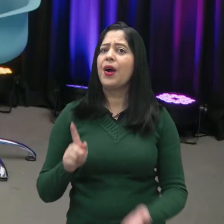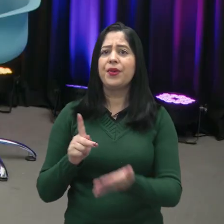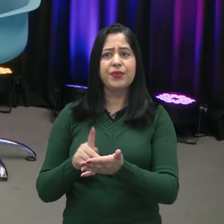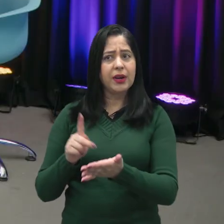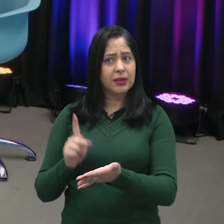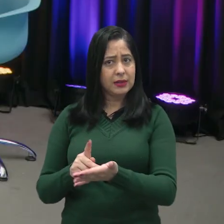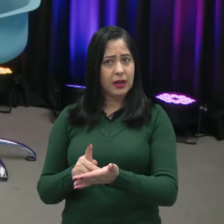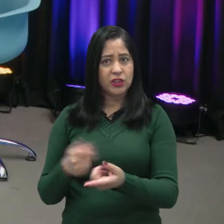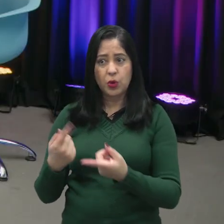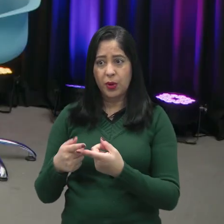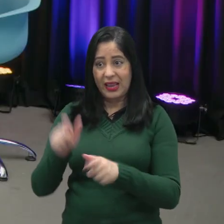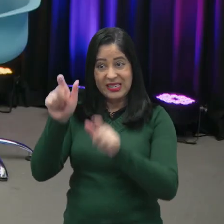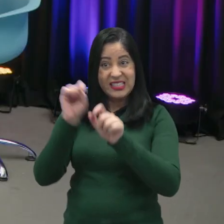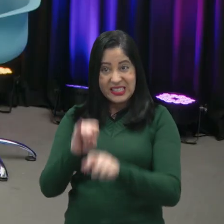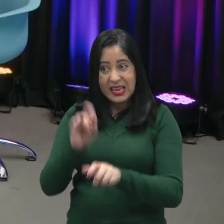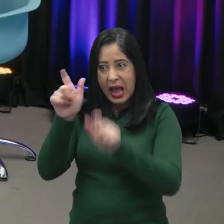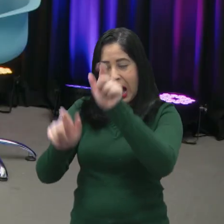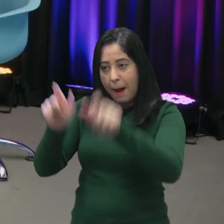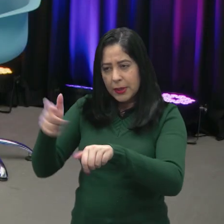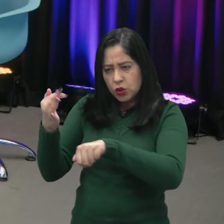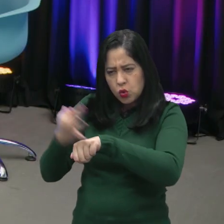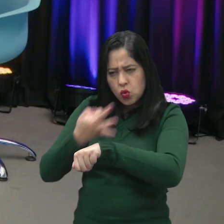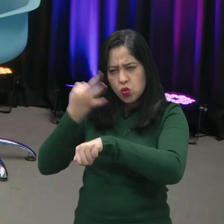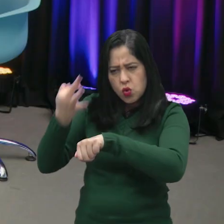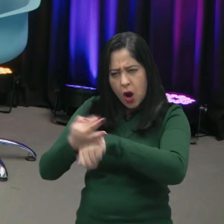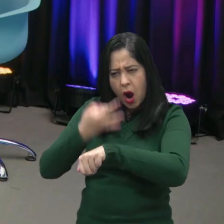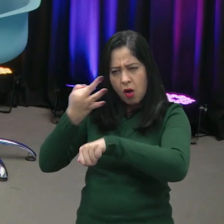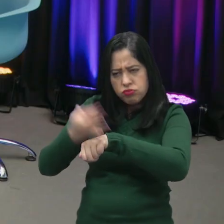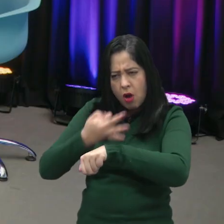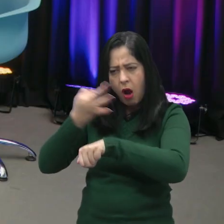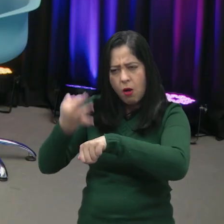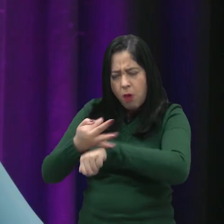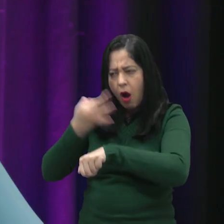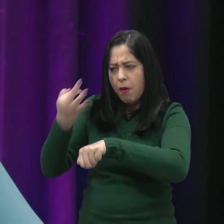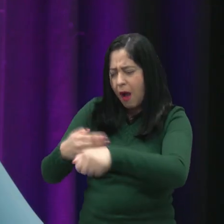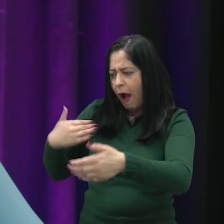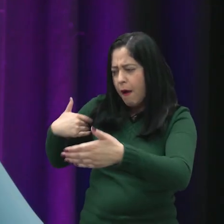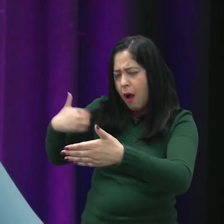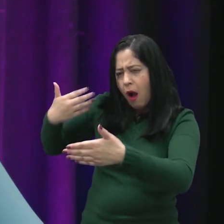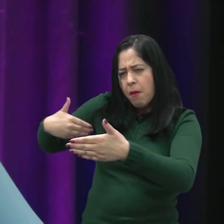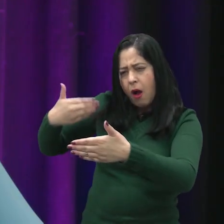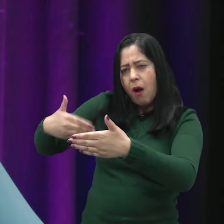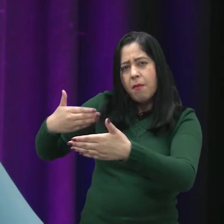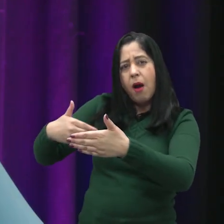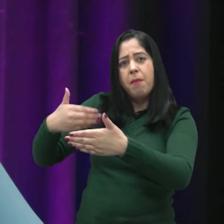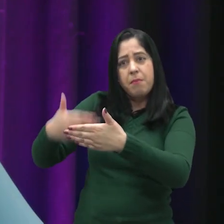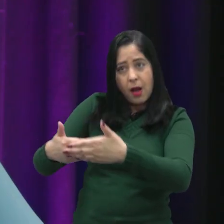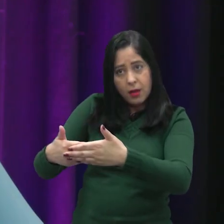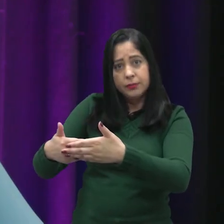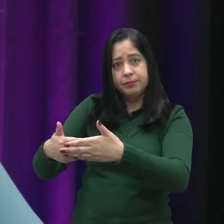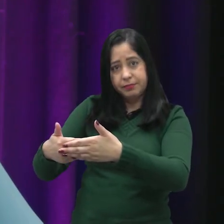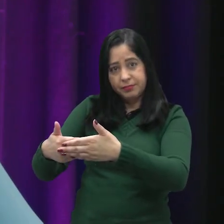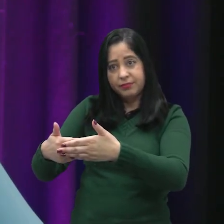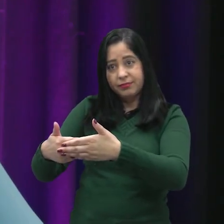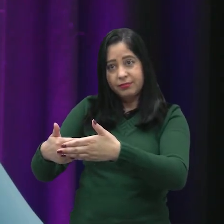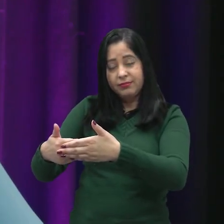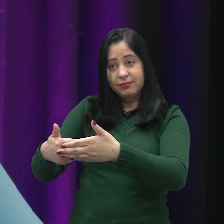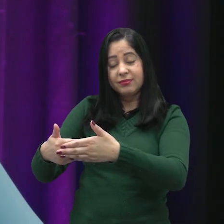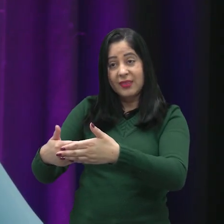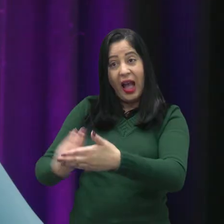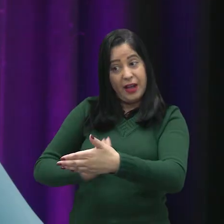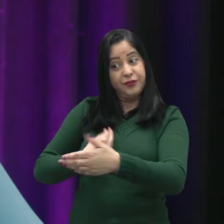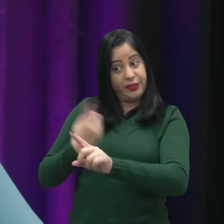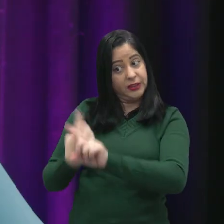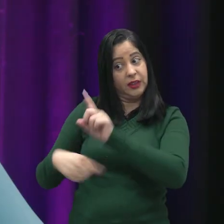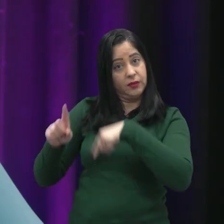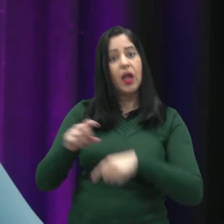sucesso, né? Porque Exatamente. a constância do que ele vai fazer ali ao longo dessa jornada que vai impactar nos resultados dele, não só profissional, mas da vida